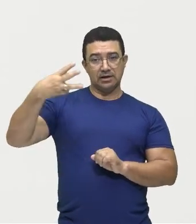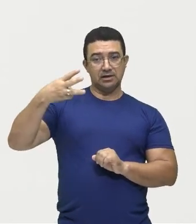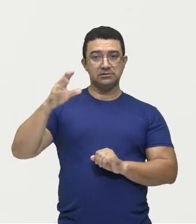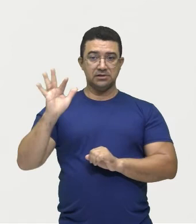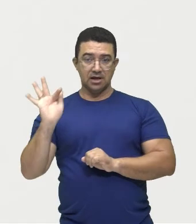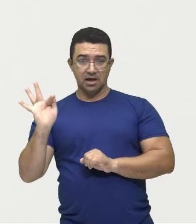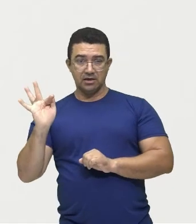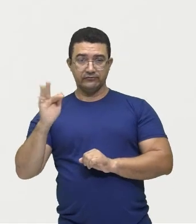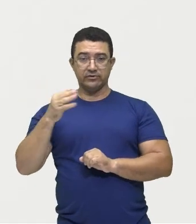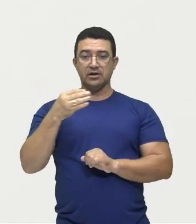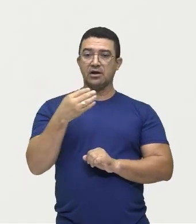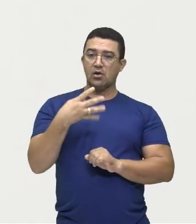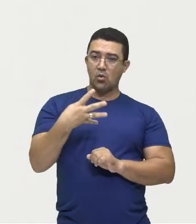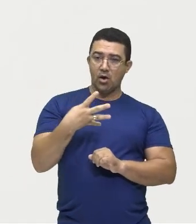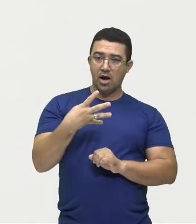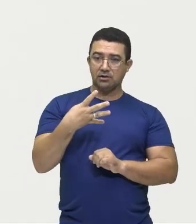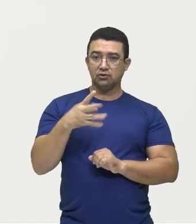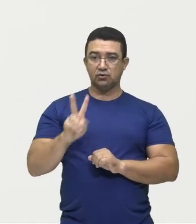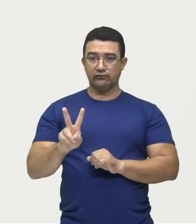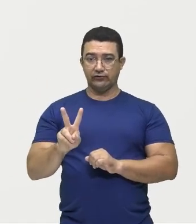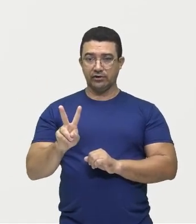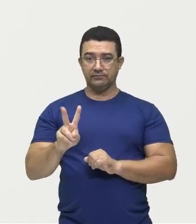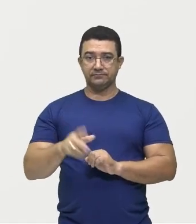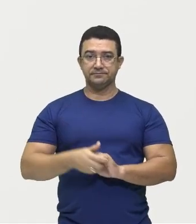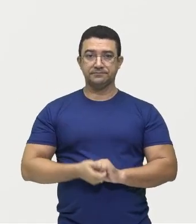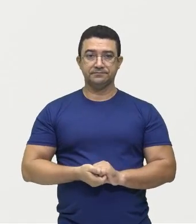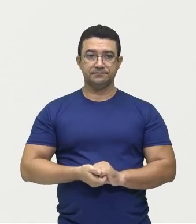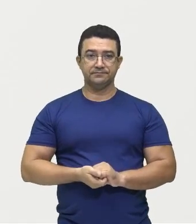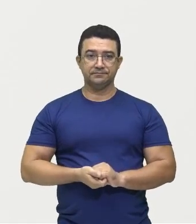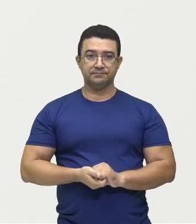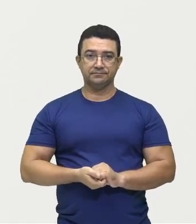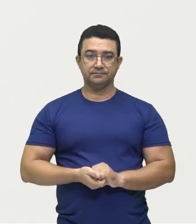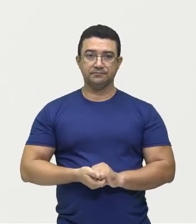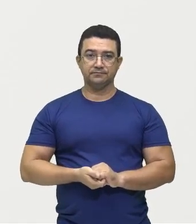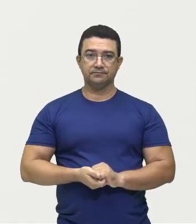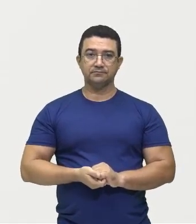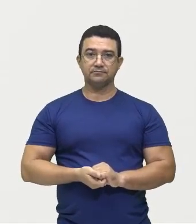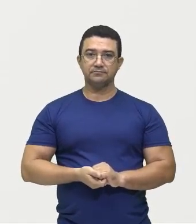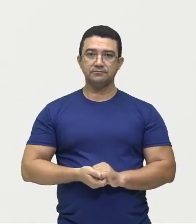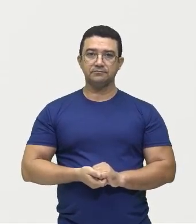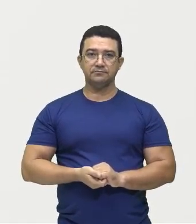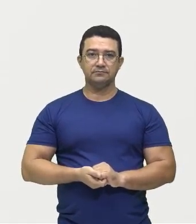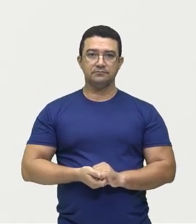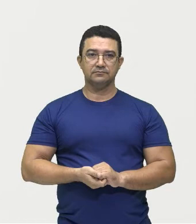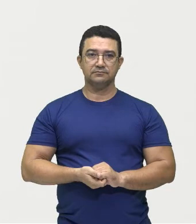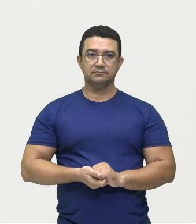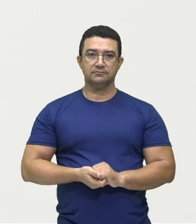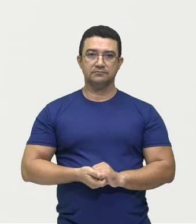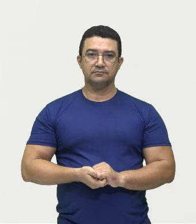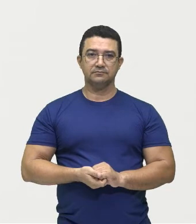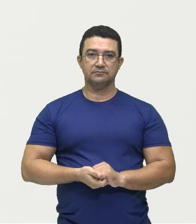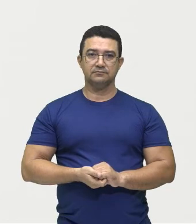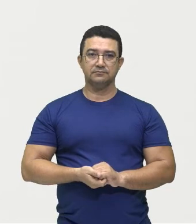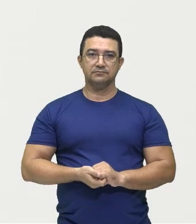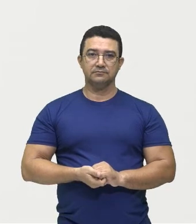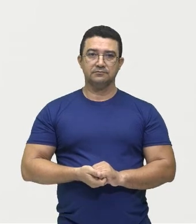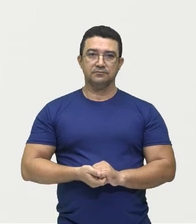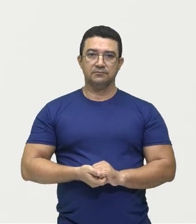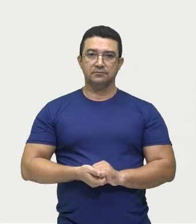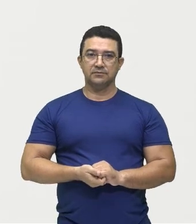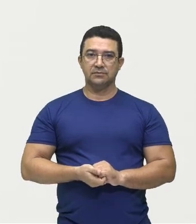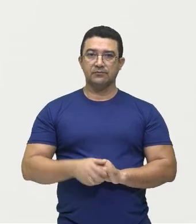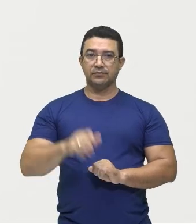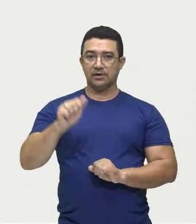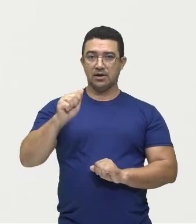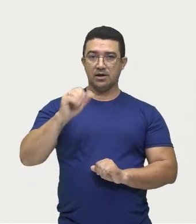4 é verdadeira. Vamos ver então a 4. Chama-se acutângulo o